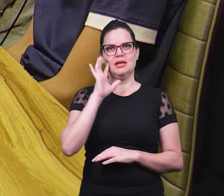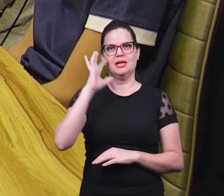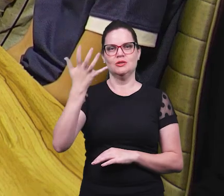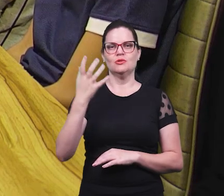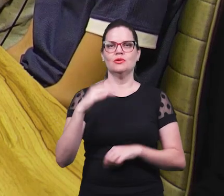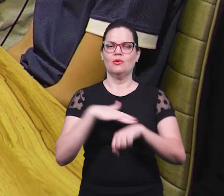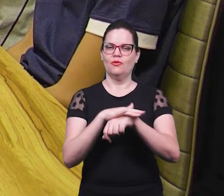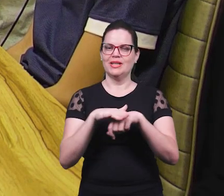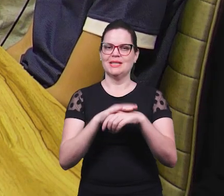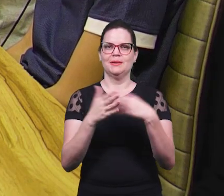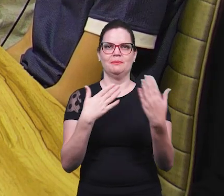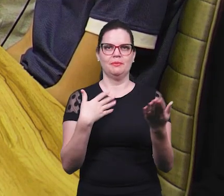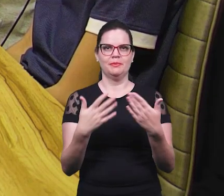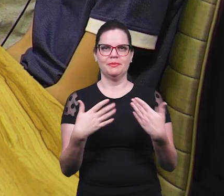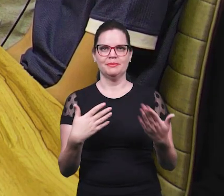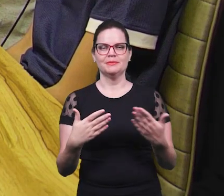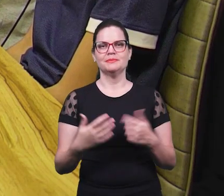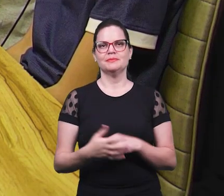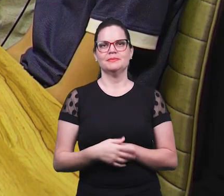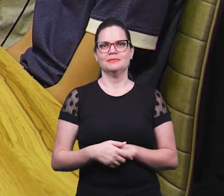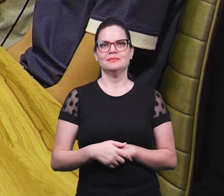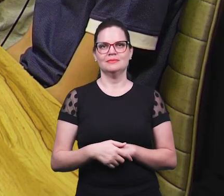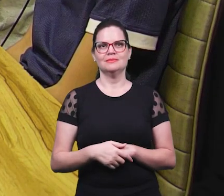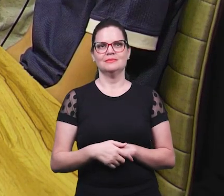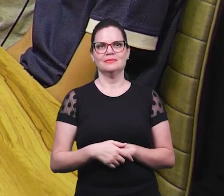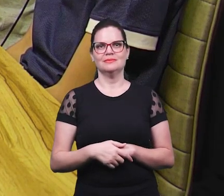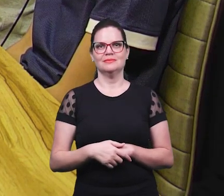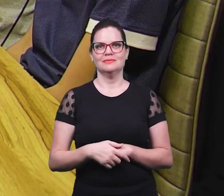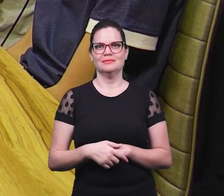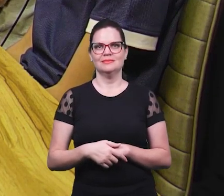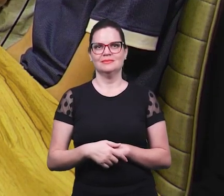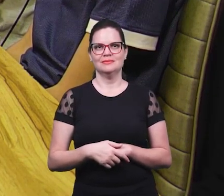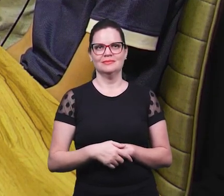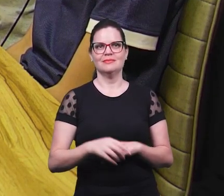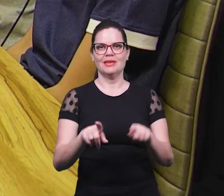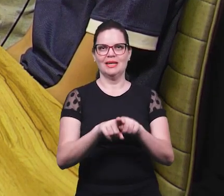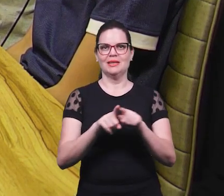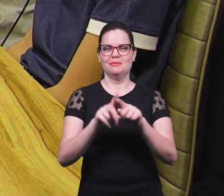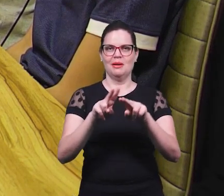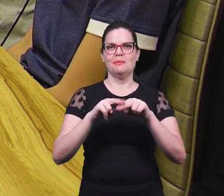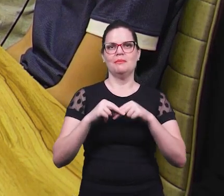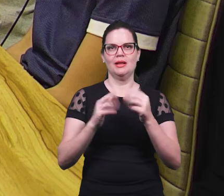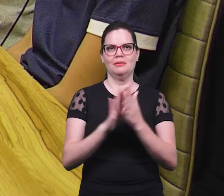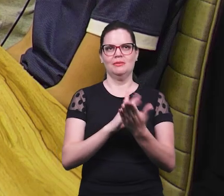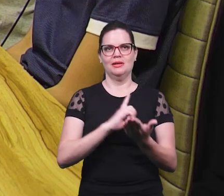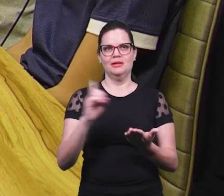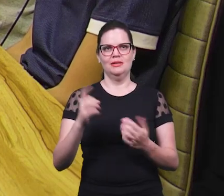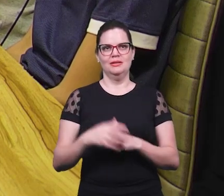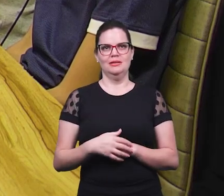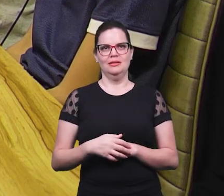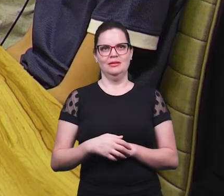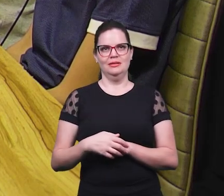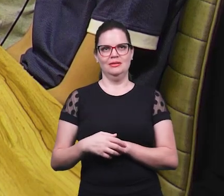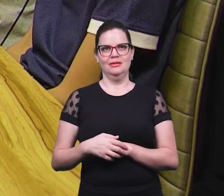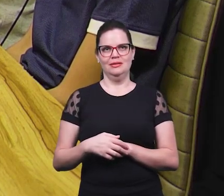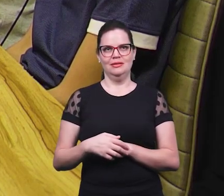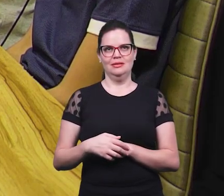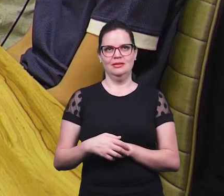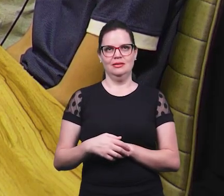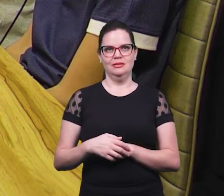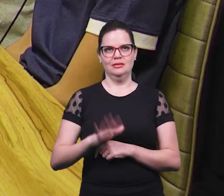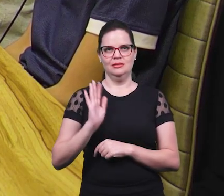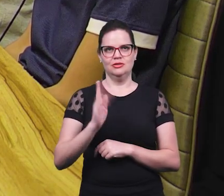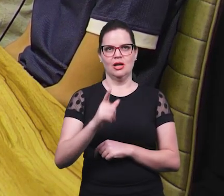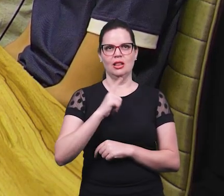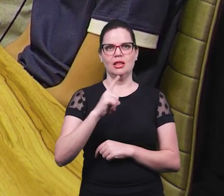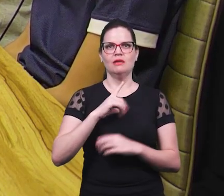no diálogo, sem... na palavra. A discussão, gente? Teve